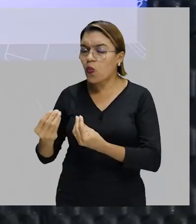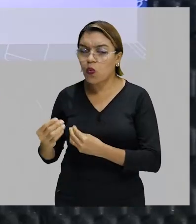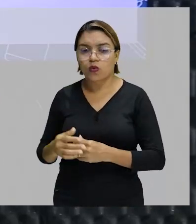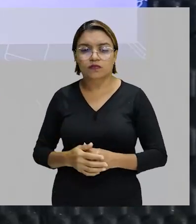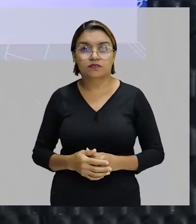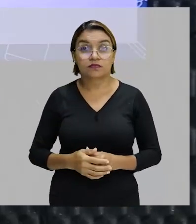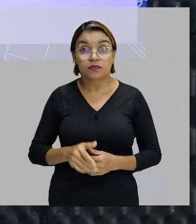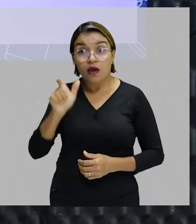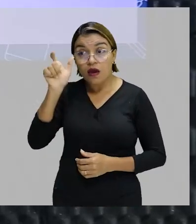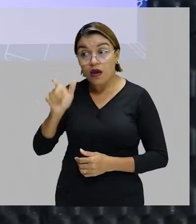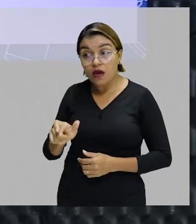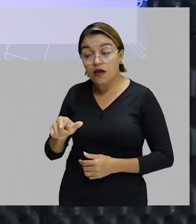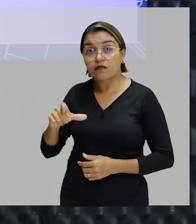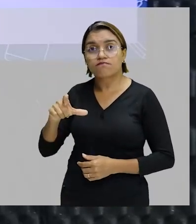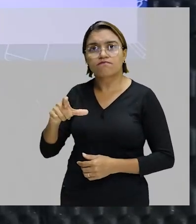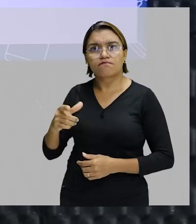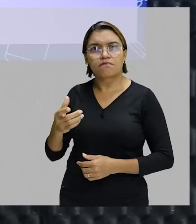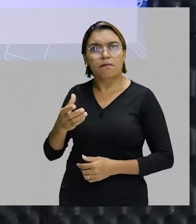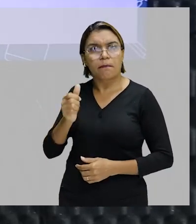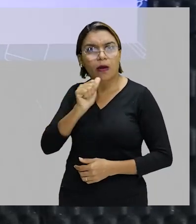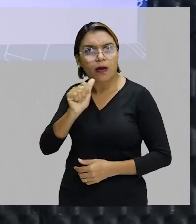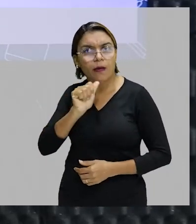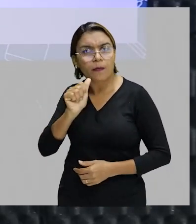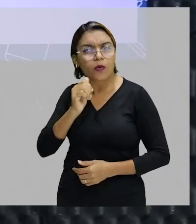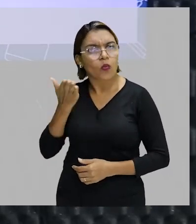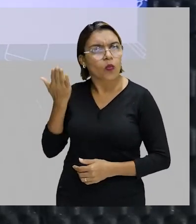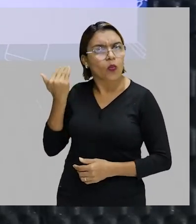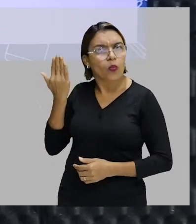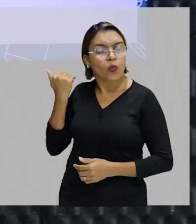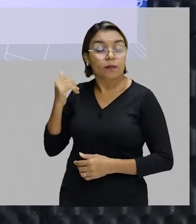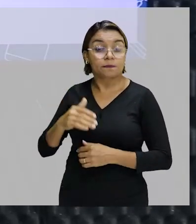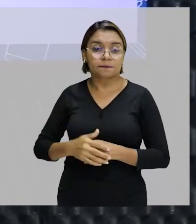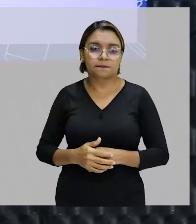que o Pedro tinha bebido muito.